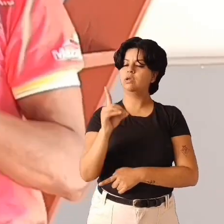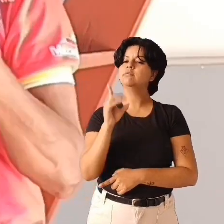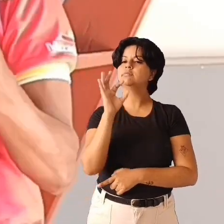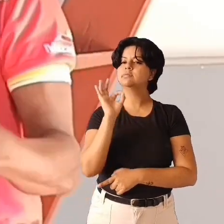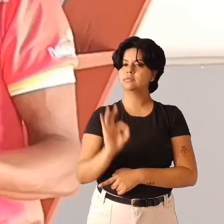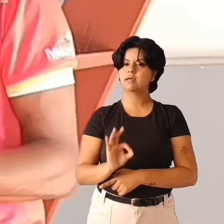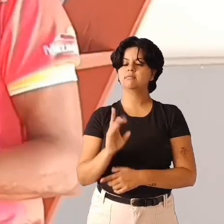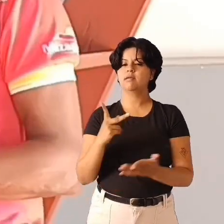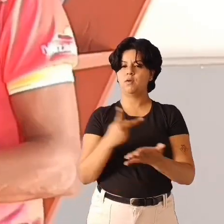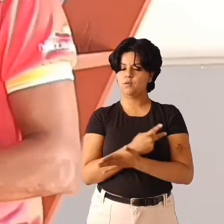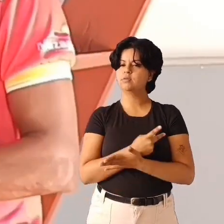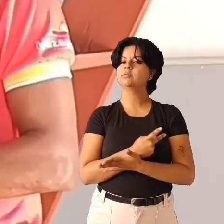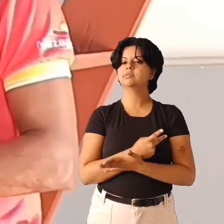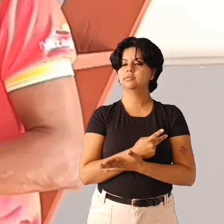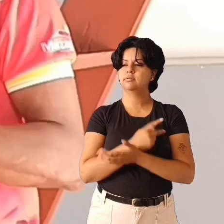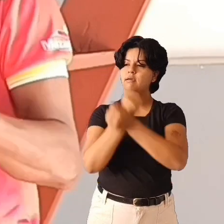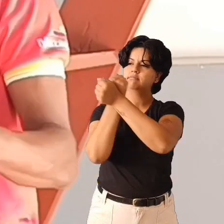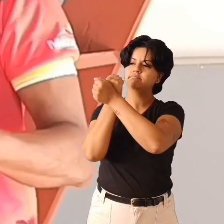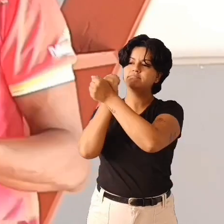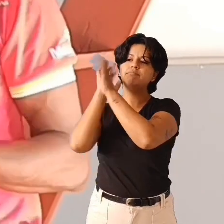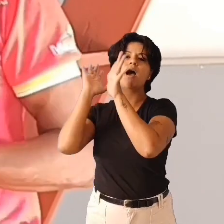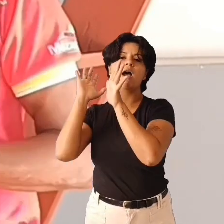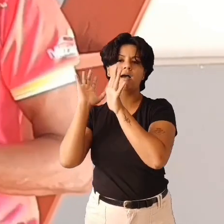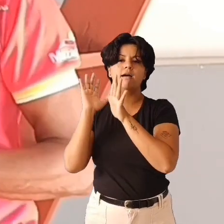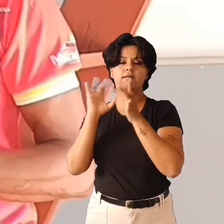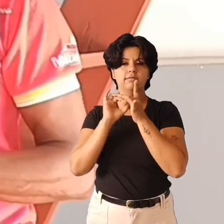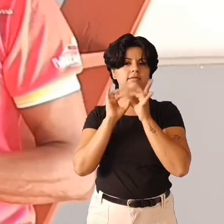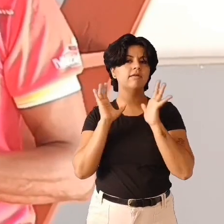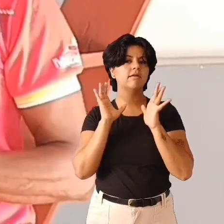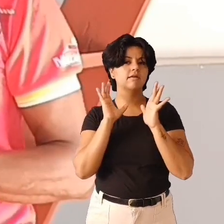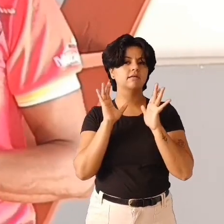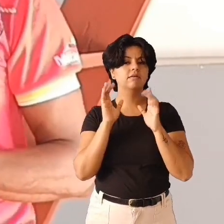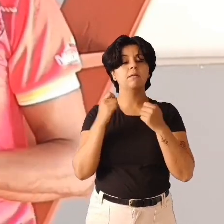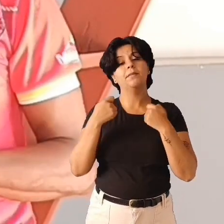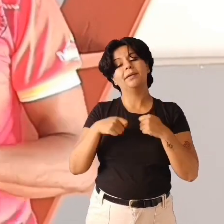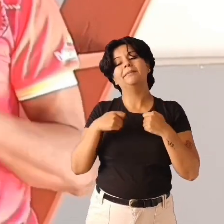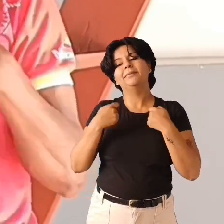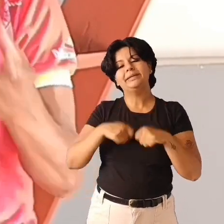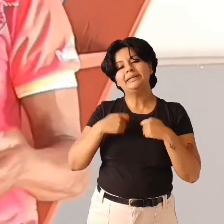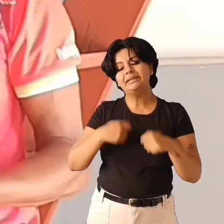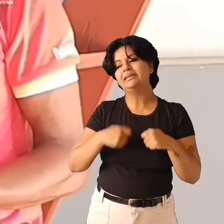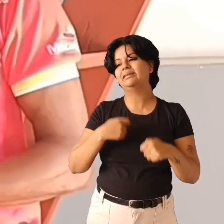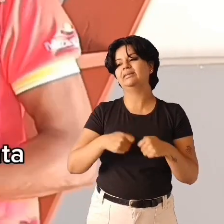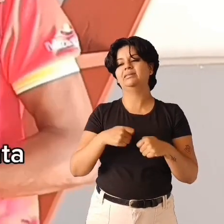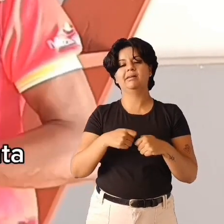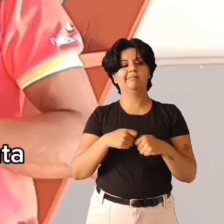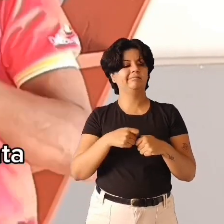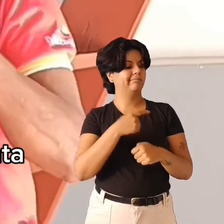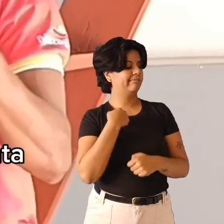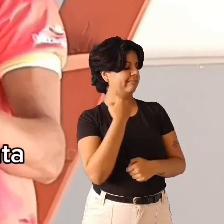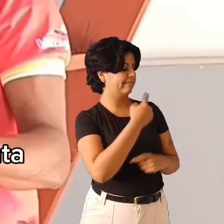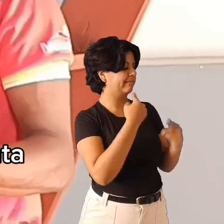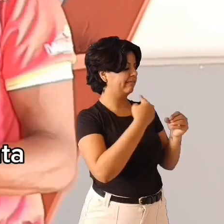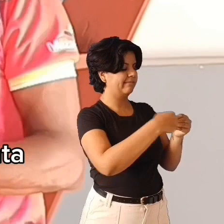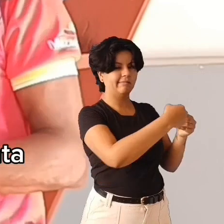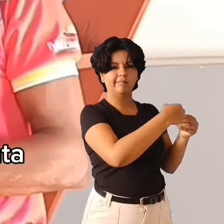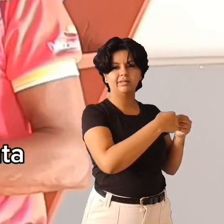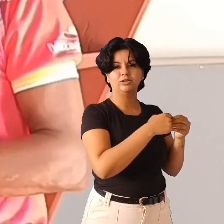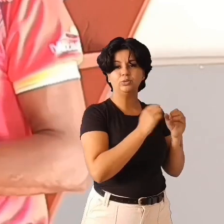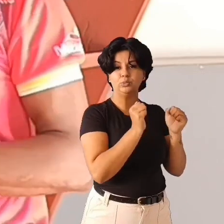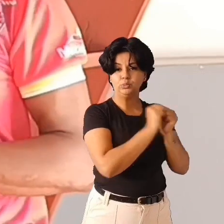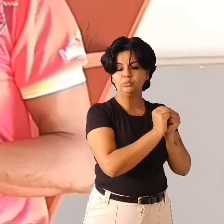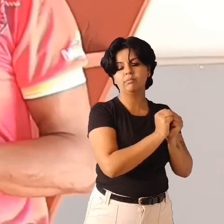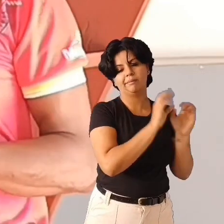certa que aconteceu o fato da abolição da escravatura. Por uma questão de necessidade também foi preciso nós mudarmos a